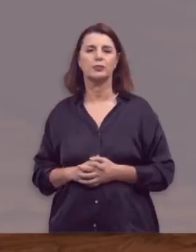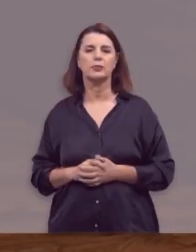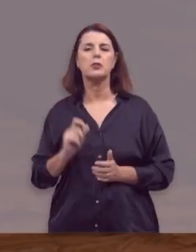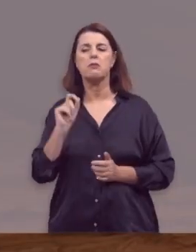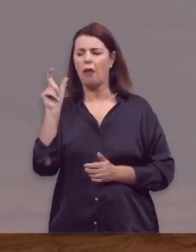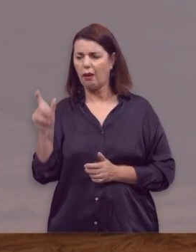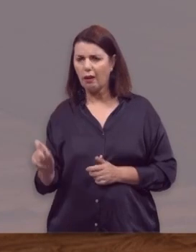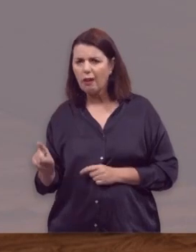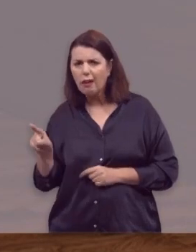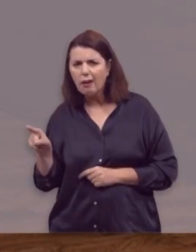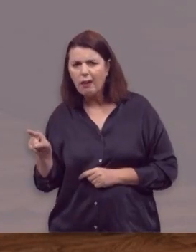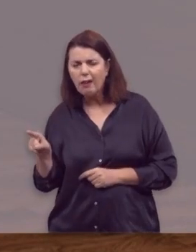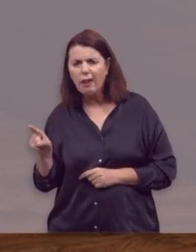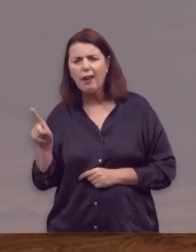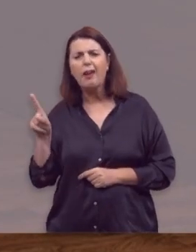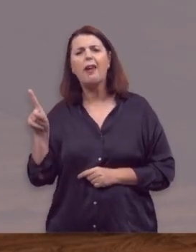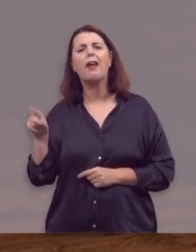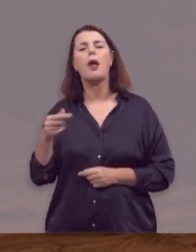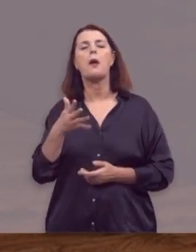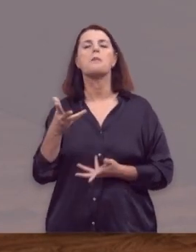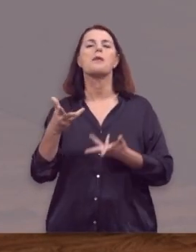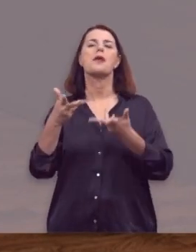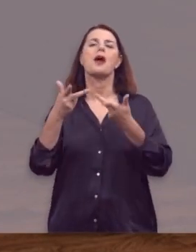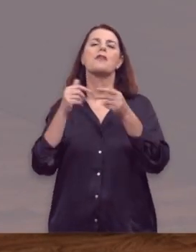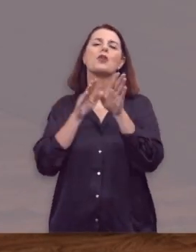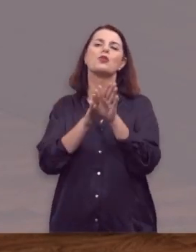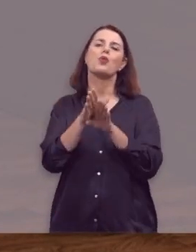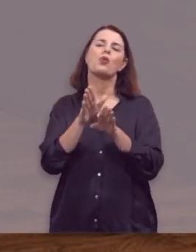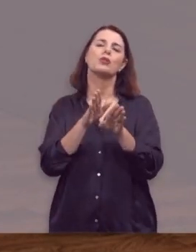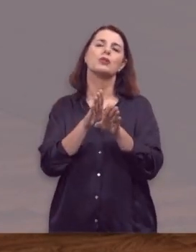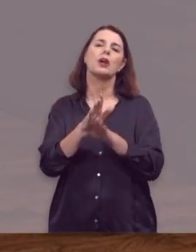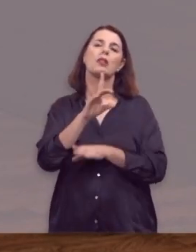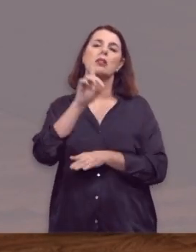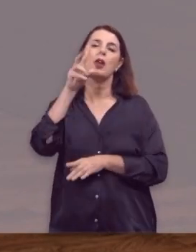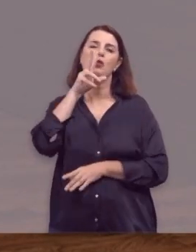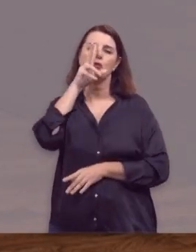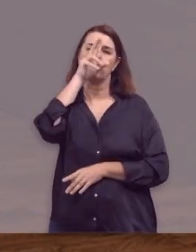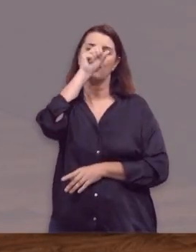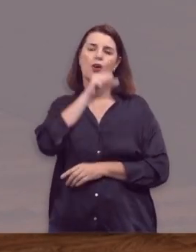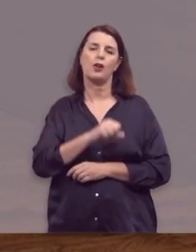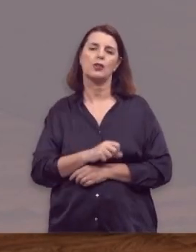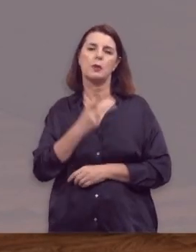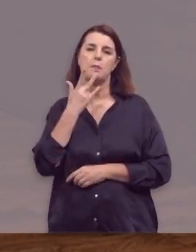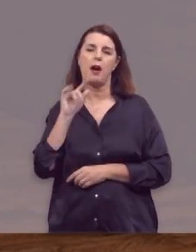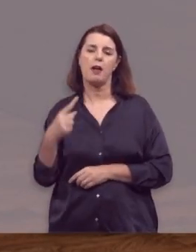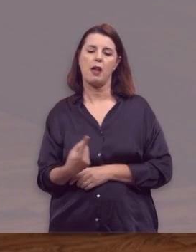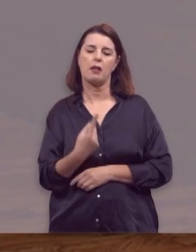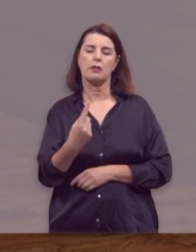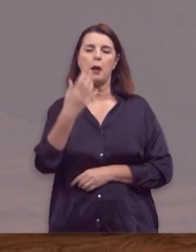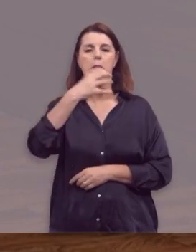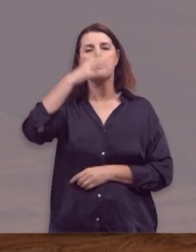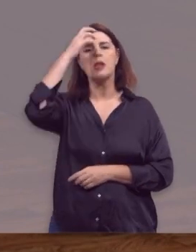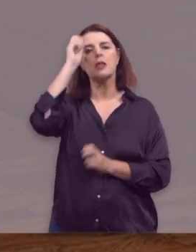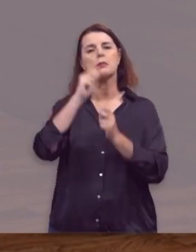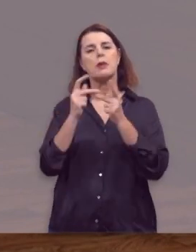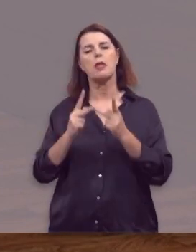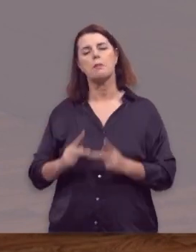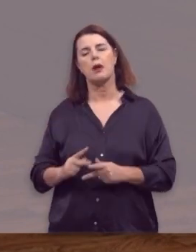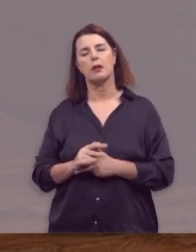Quem é este? Este é o maravilhoso conselheiro, Deus forte, o Pai da eternidade, o príncipe da